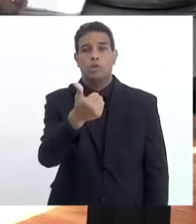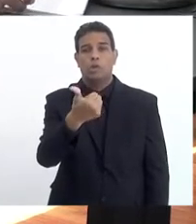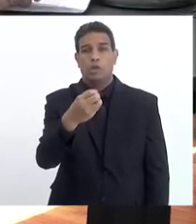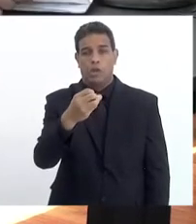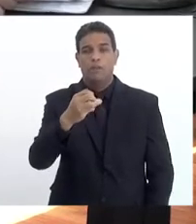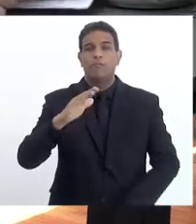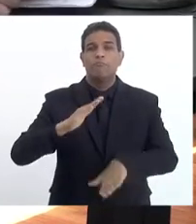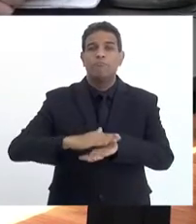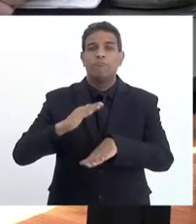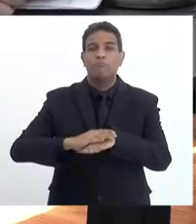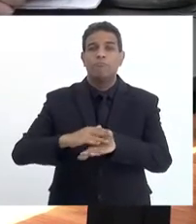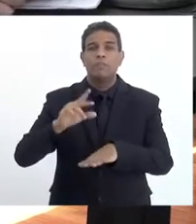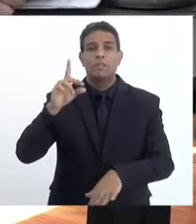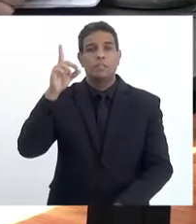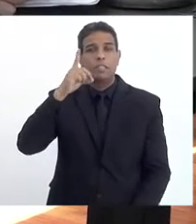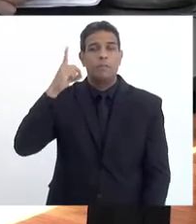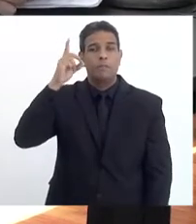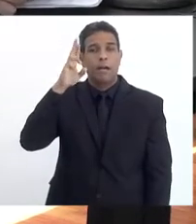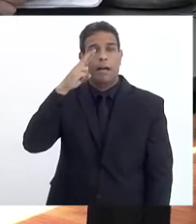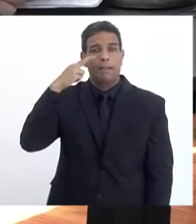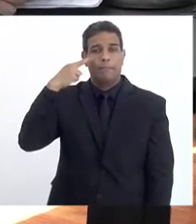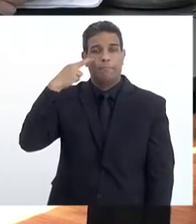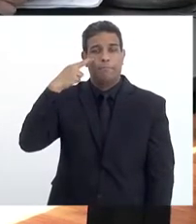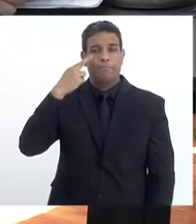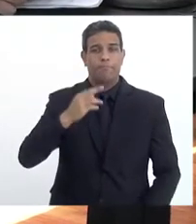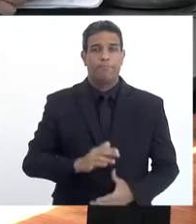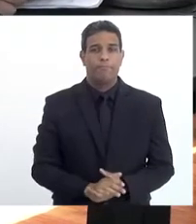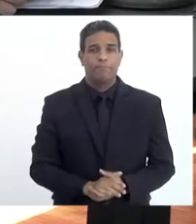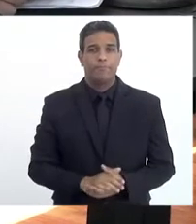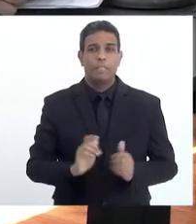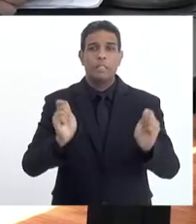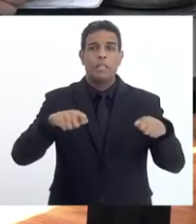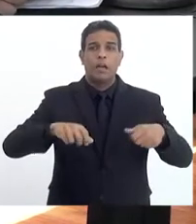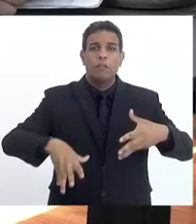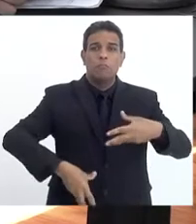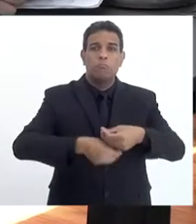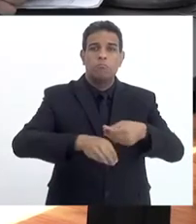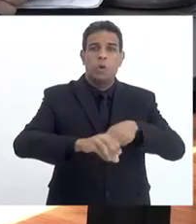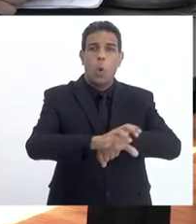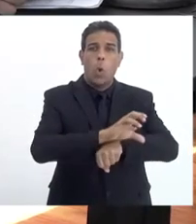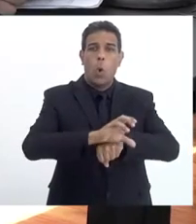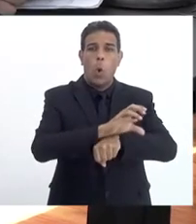Reis, parecer pela constitucionalidade com emendas.